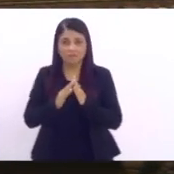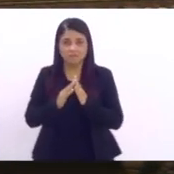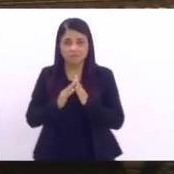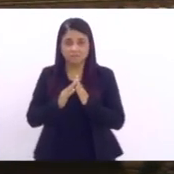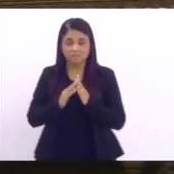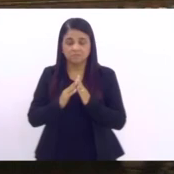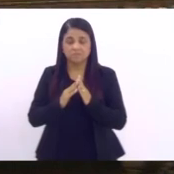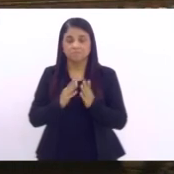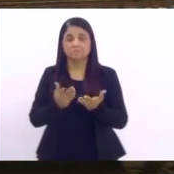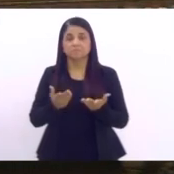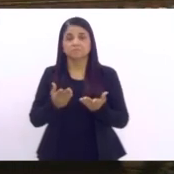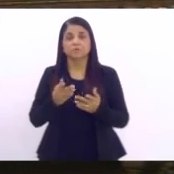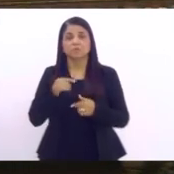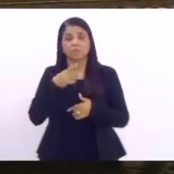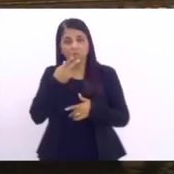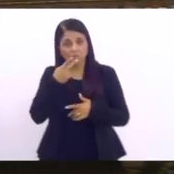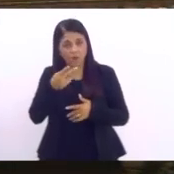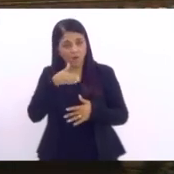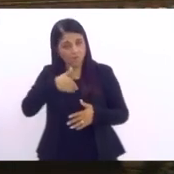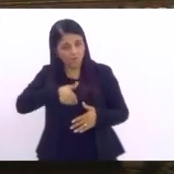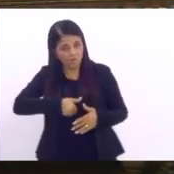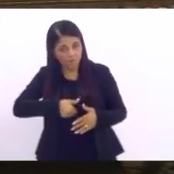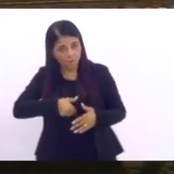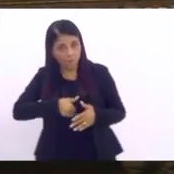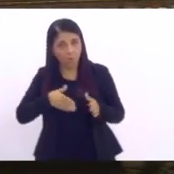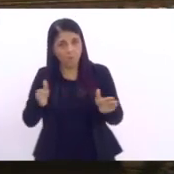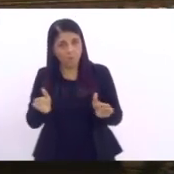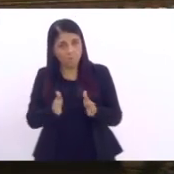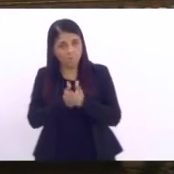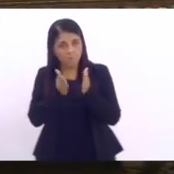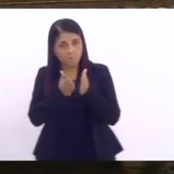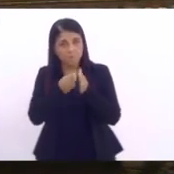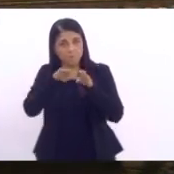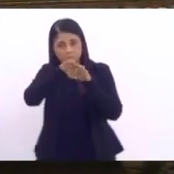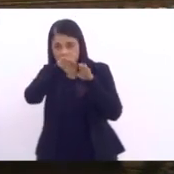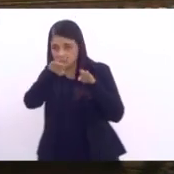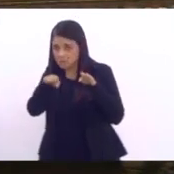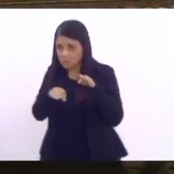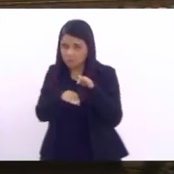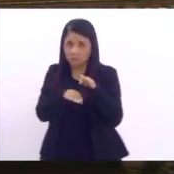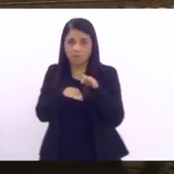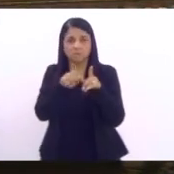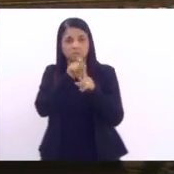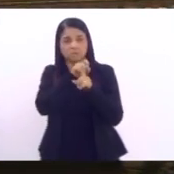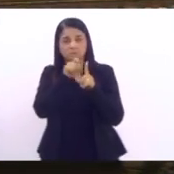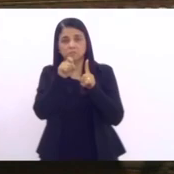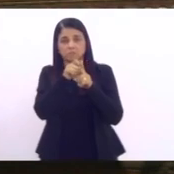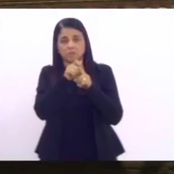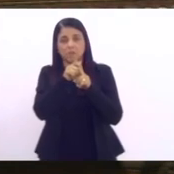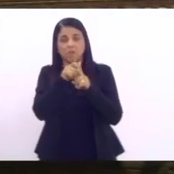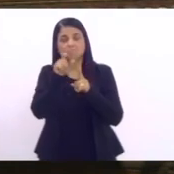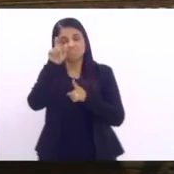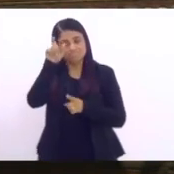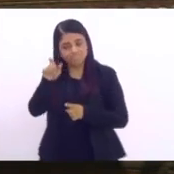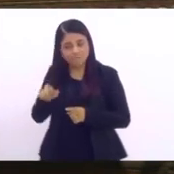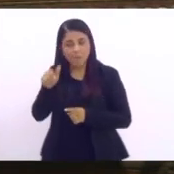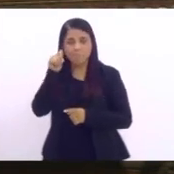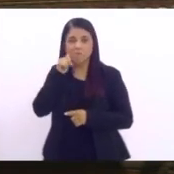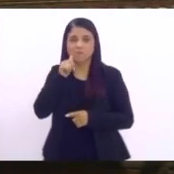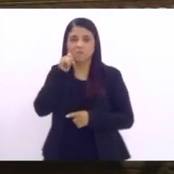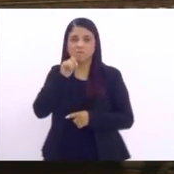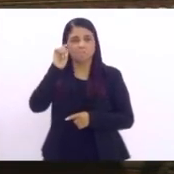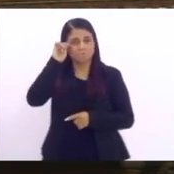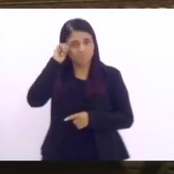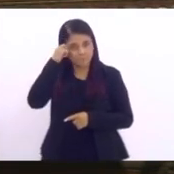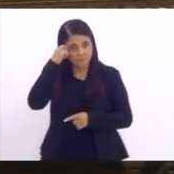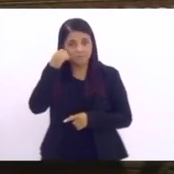a miséria, a pobreza e as desigualdades sociais perfilam a mulher preta, a gente está reivindicando também